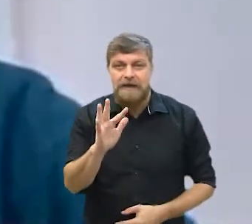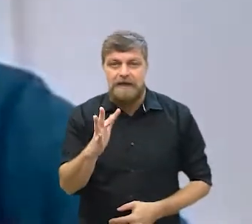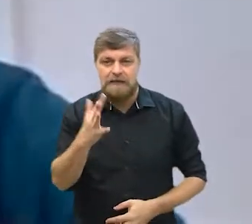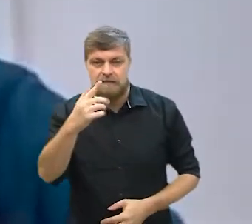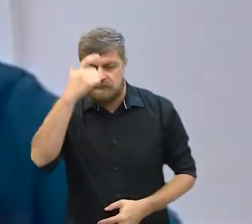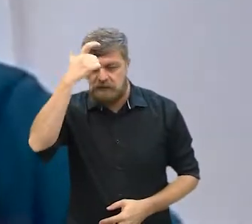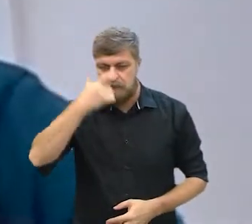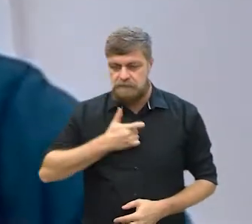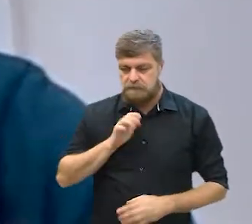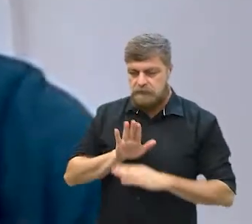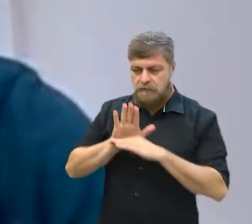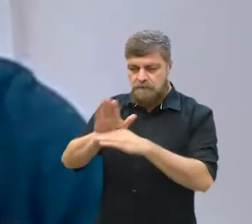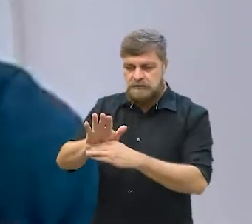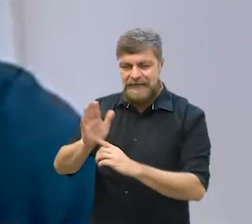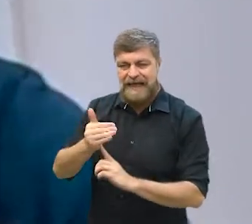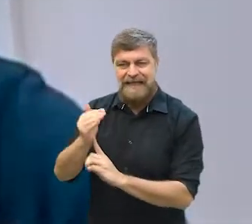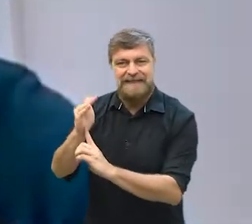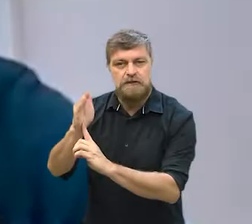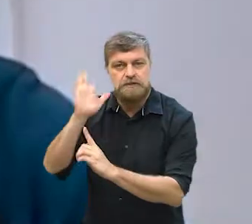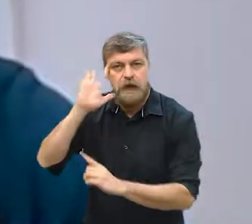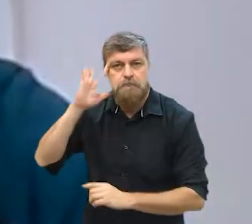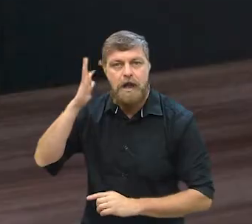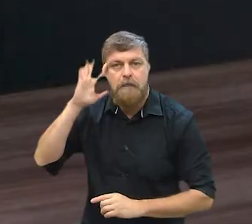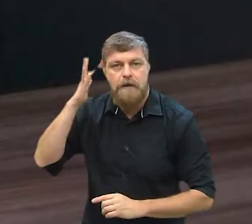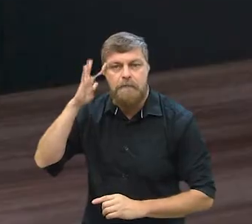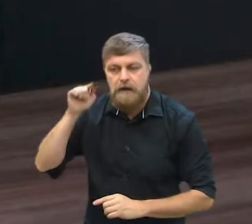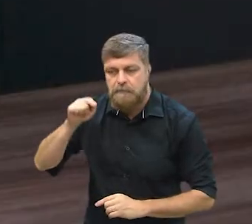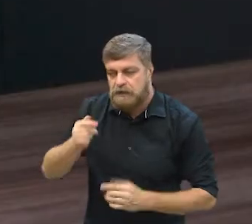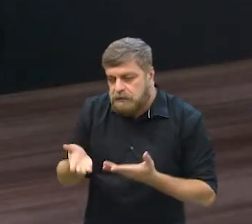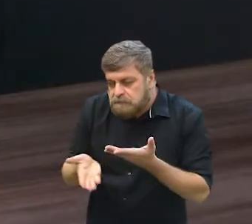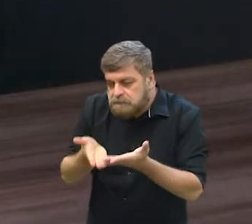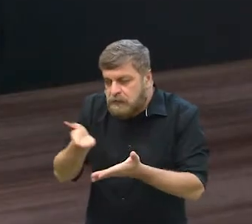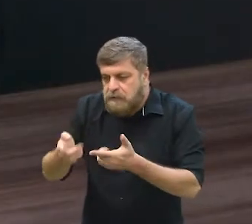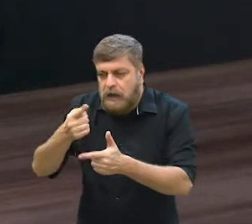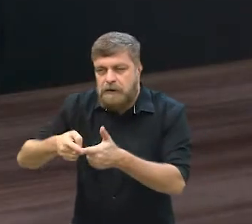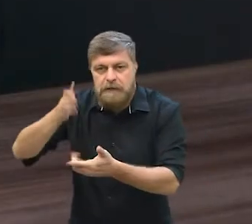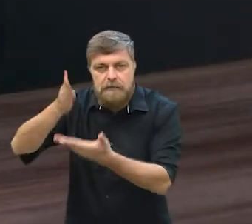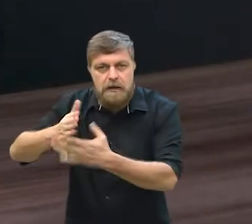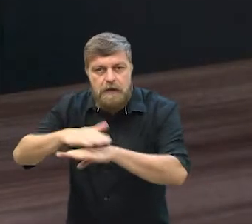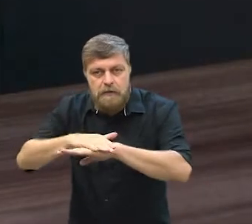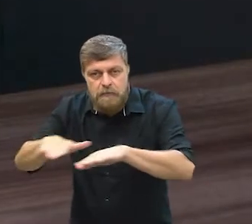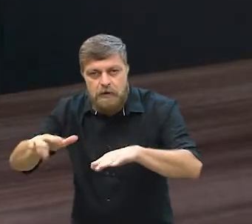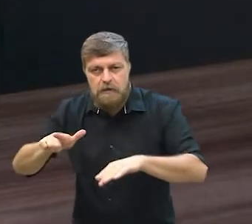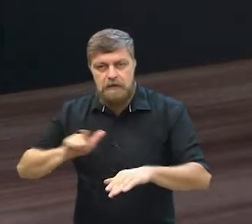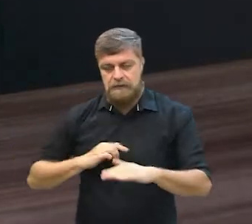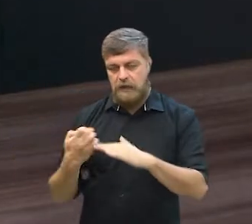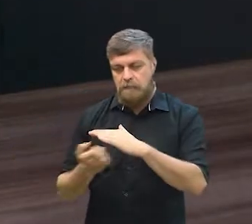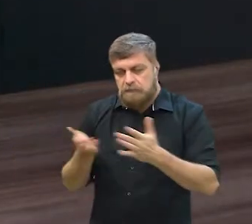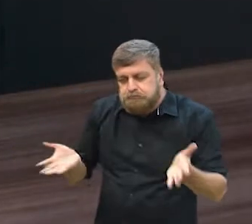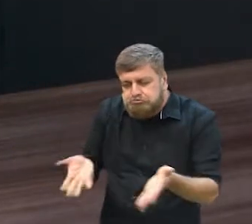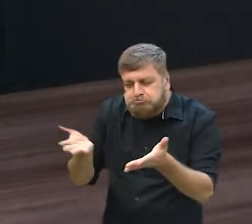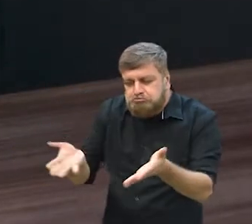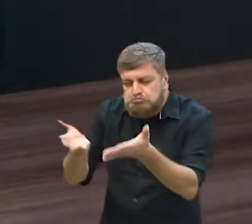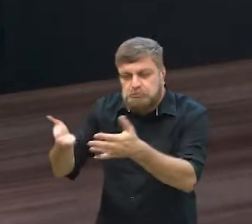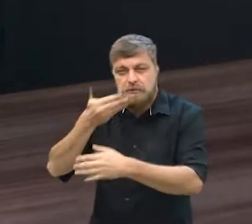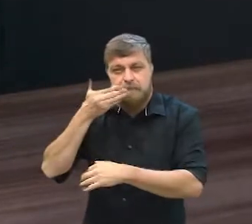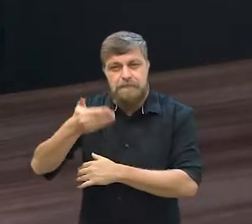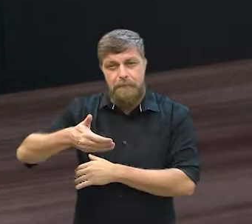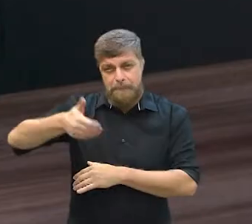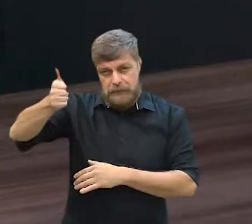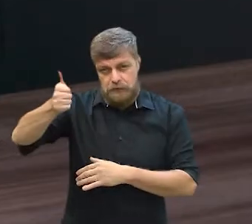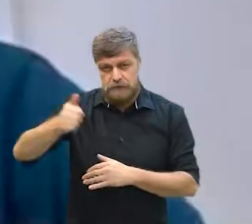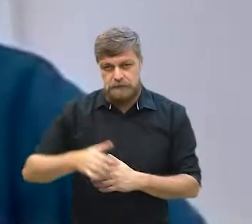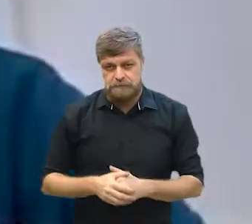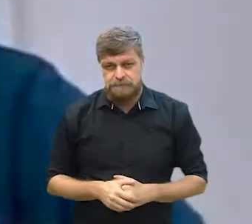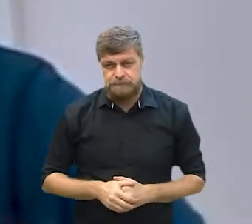onde realmente você vai colocar uma solução tecnológica que fomente e resolva aquele problema, que fomente uma impulsão, uma